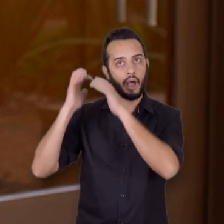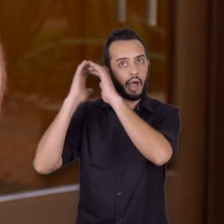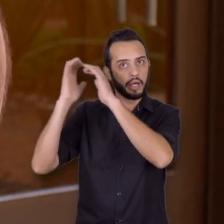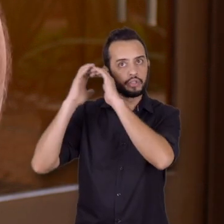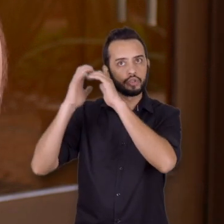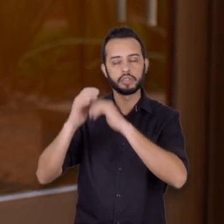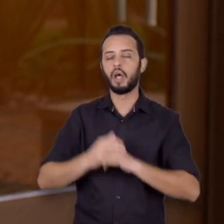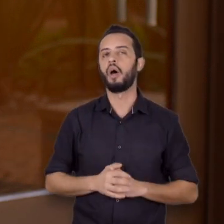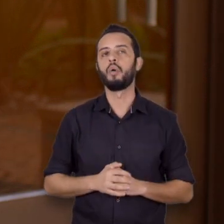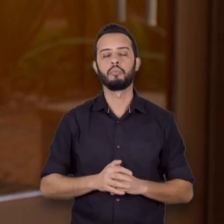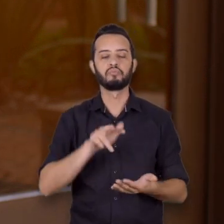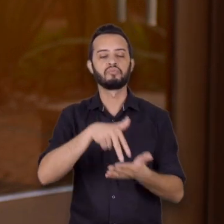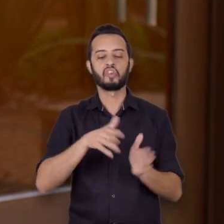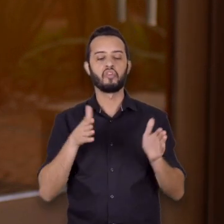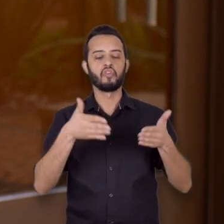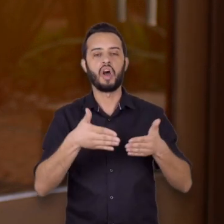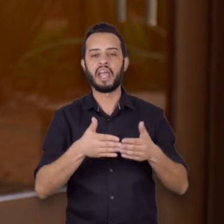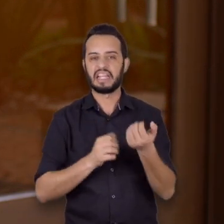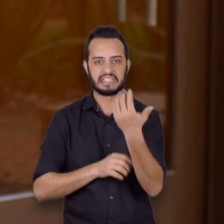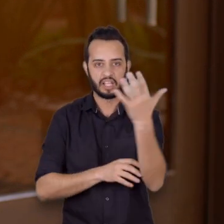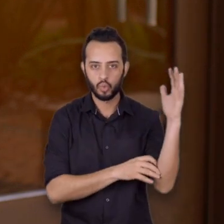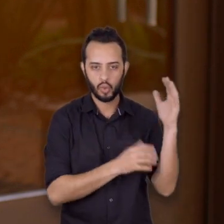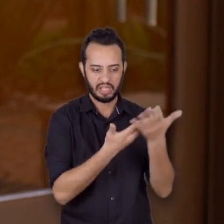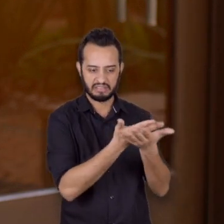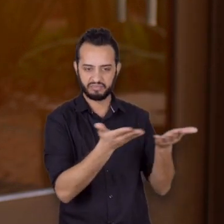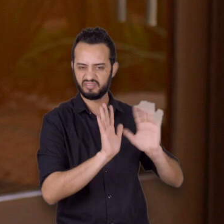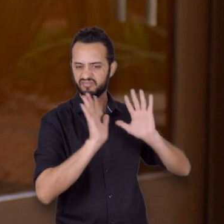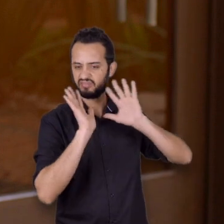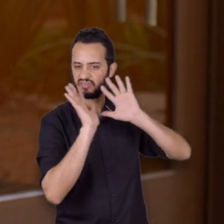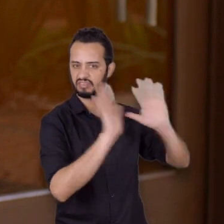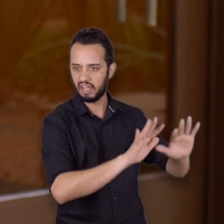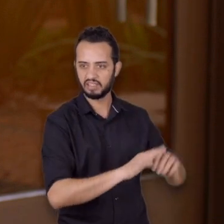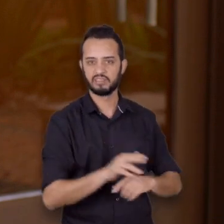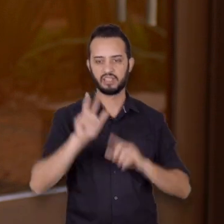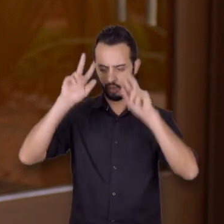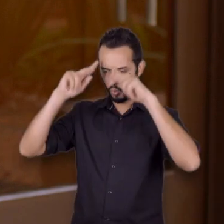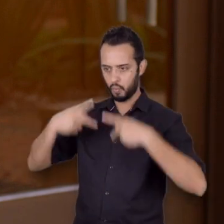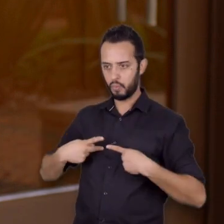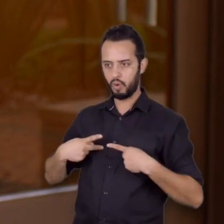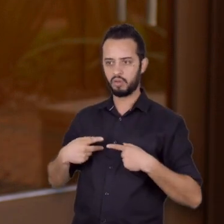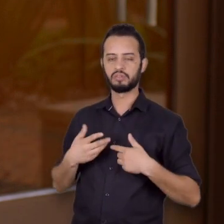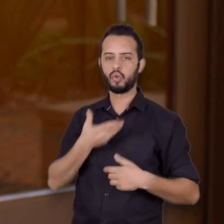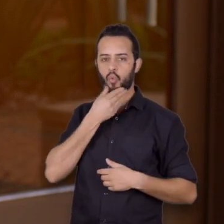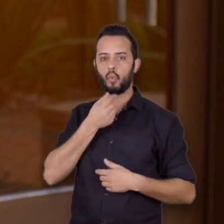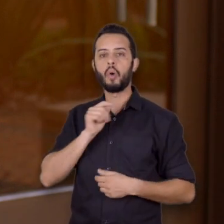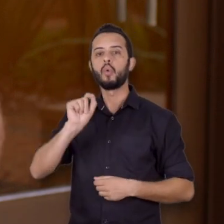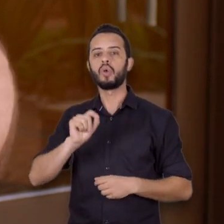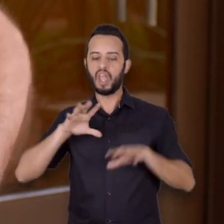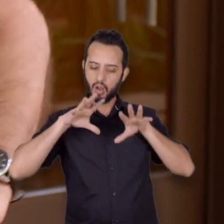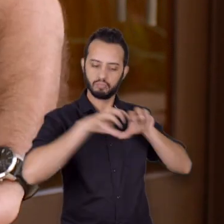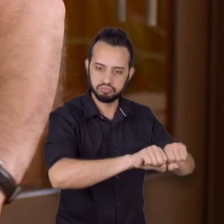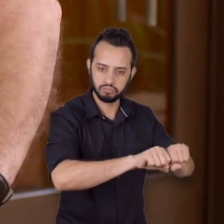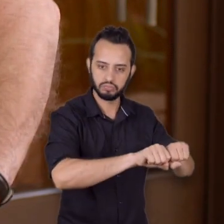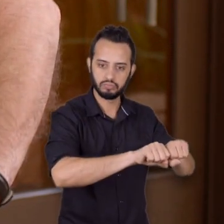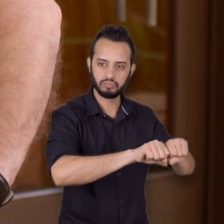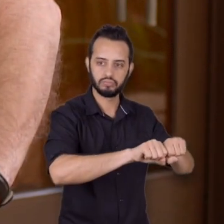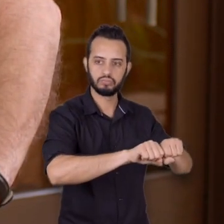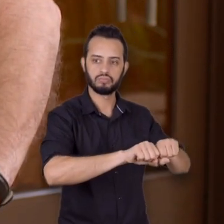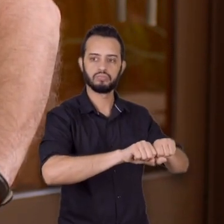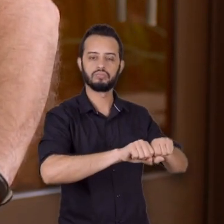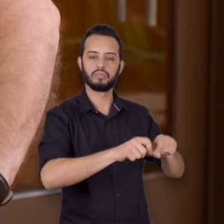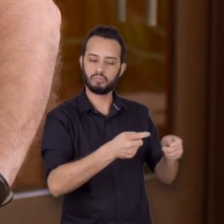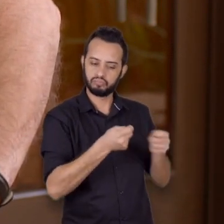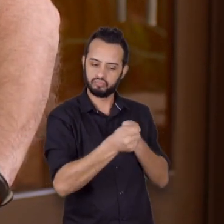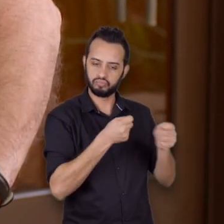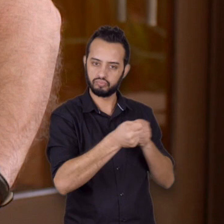é excepcional, né? Ele não é natureza, existe o homem, existe a natureza, e o papel do homem é dominar a natureza.